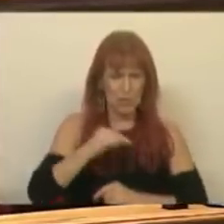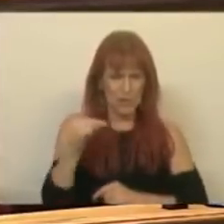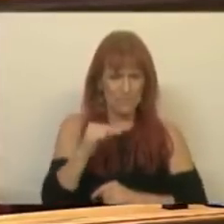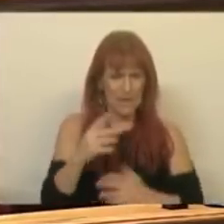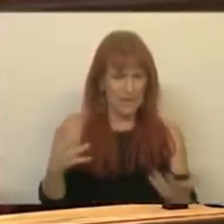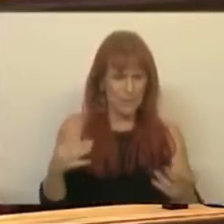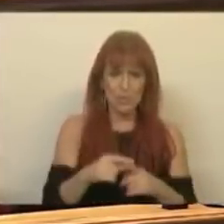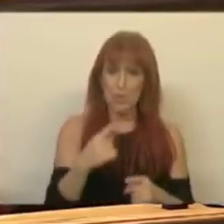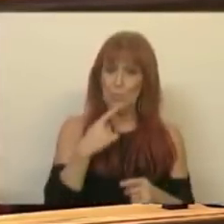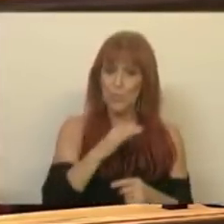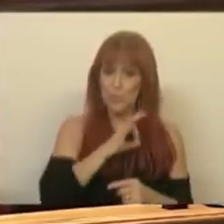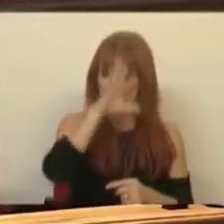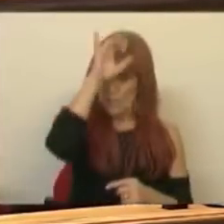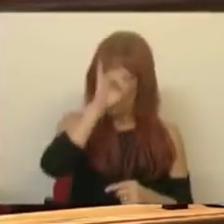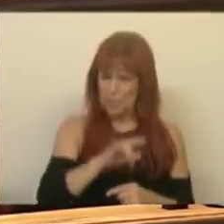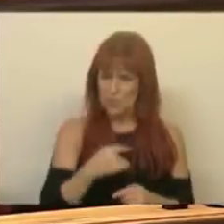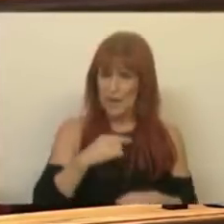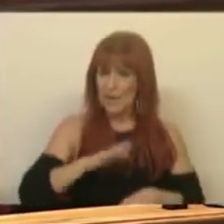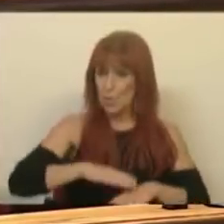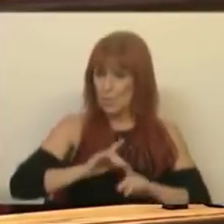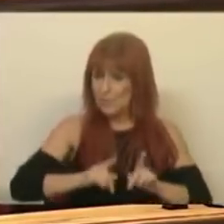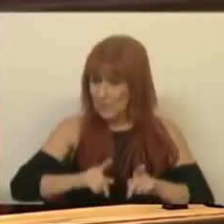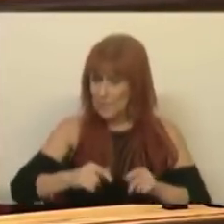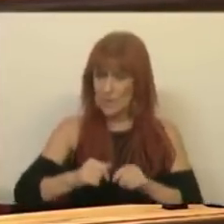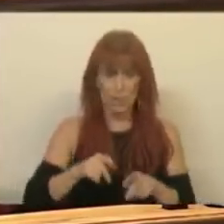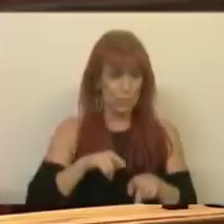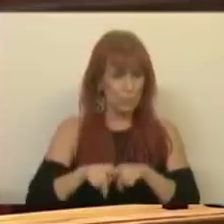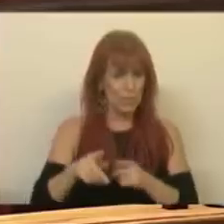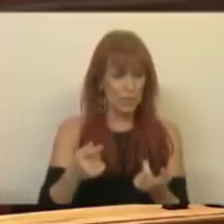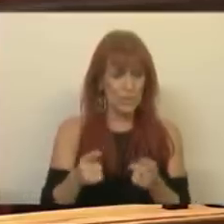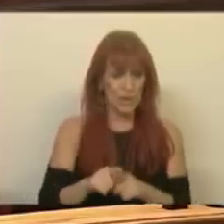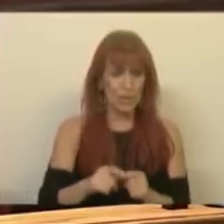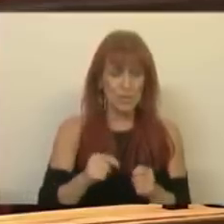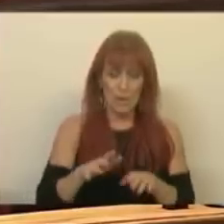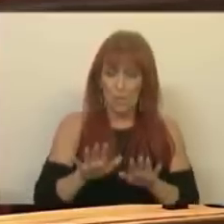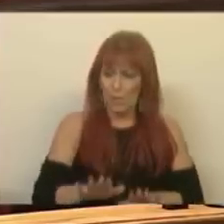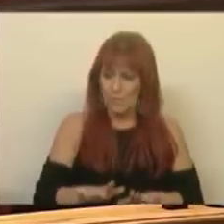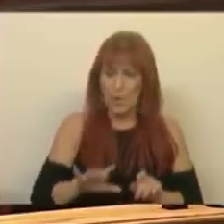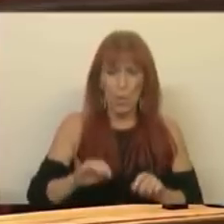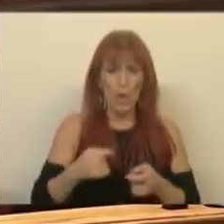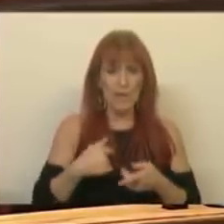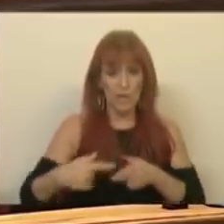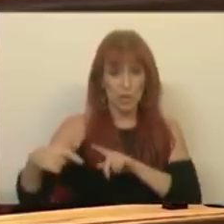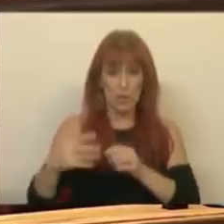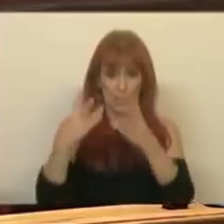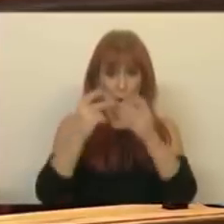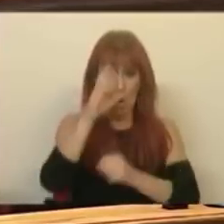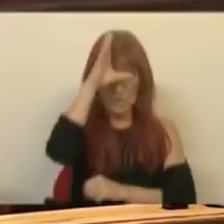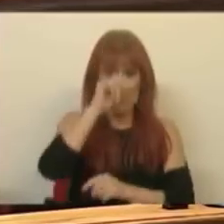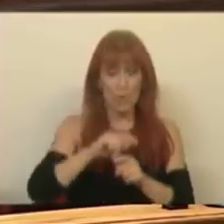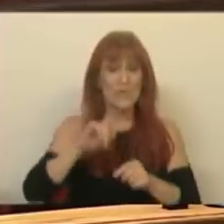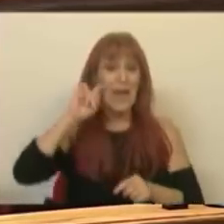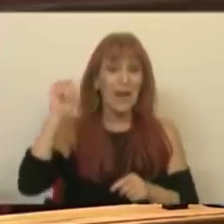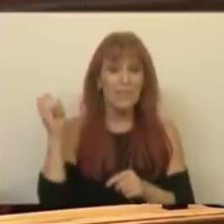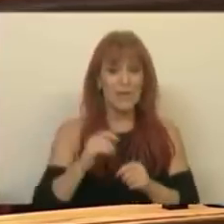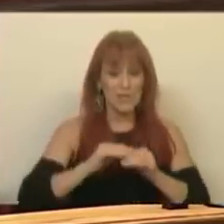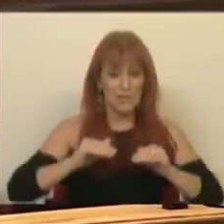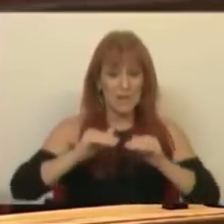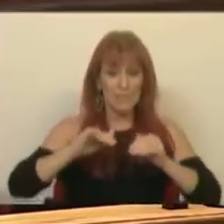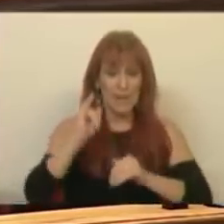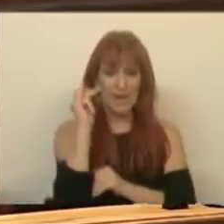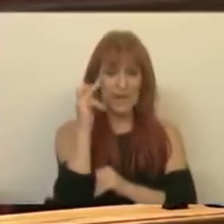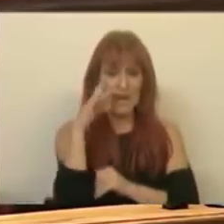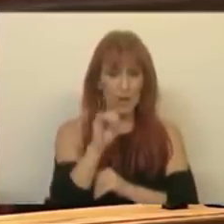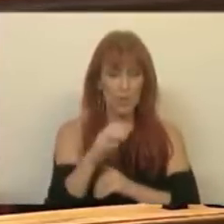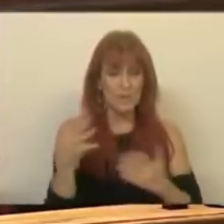isso na primeira-ministro e eu pergunto Isto é fruto também e uma política que foi que eu pelo caminho quando estivemos a discutir o orçamento de estado que era a revisão dos escalões do